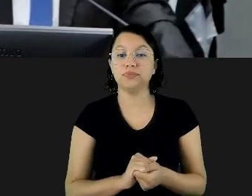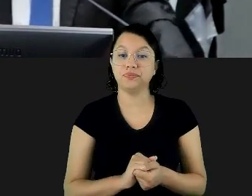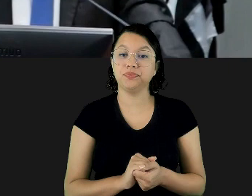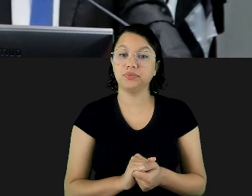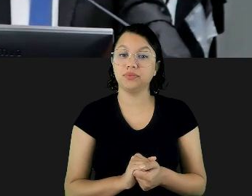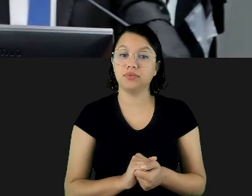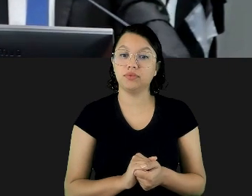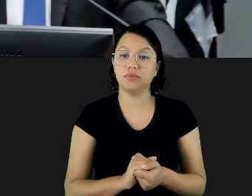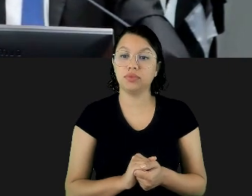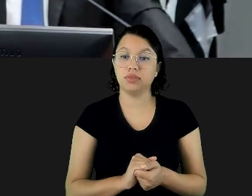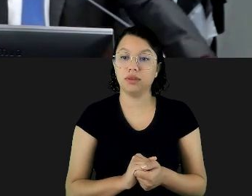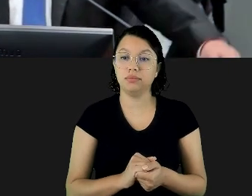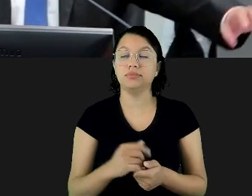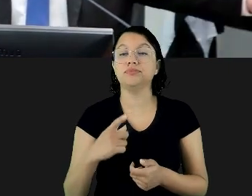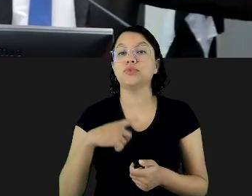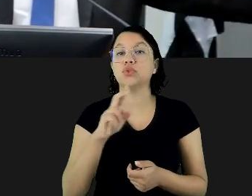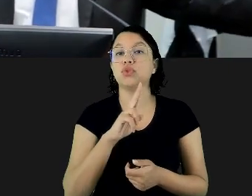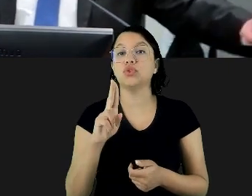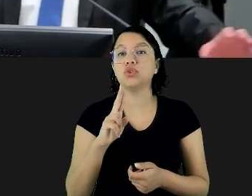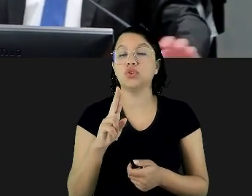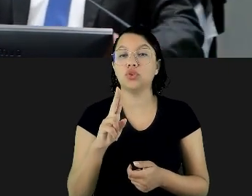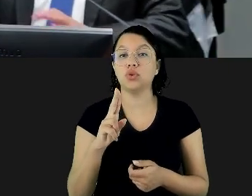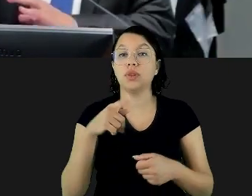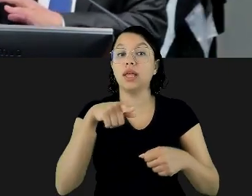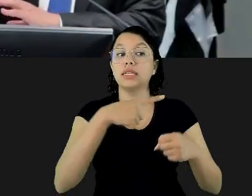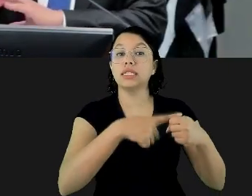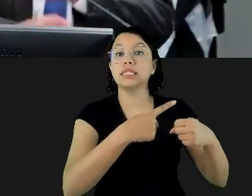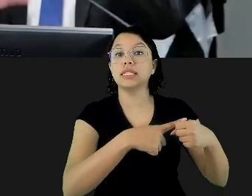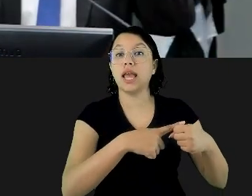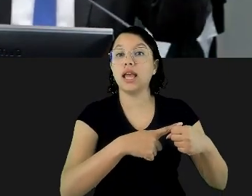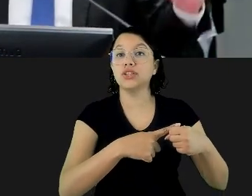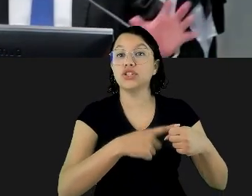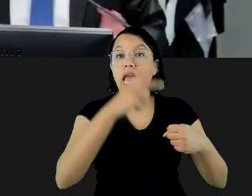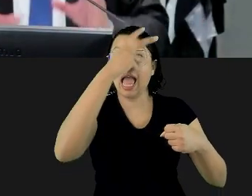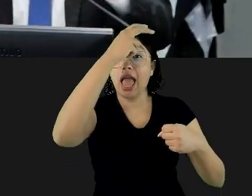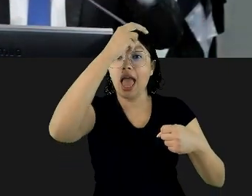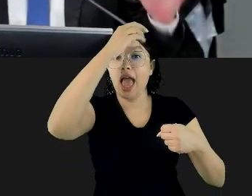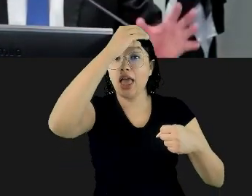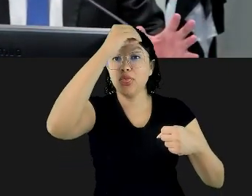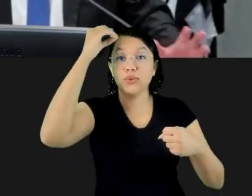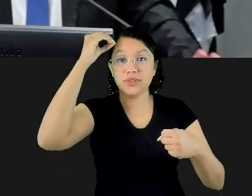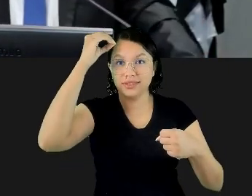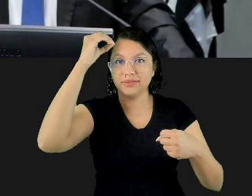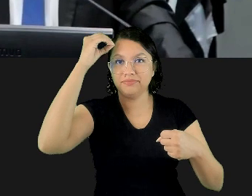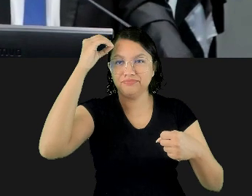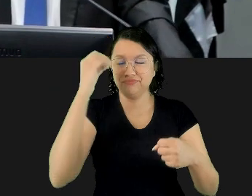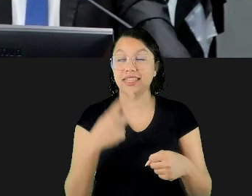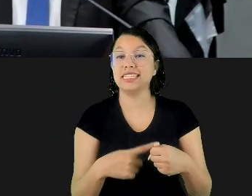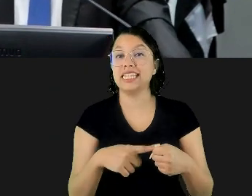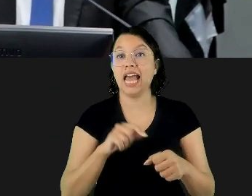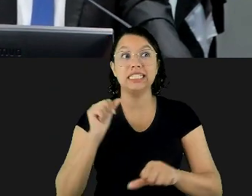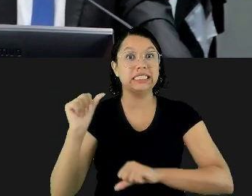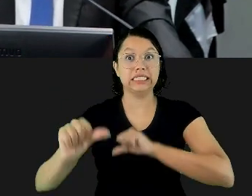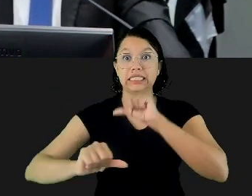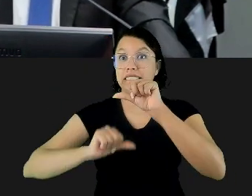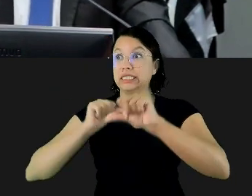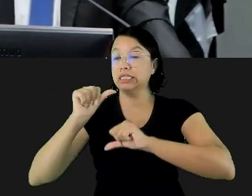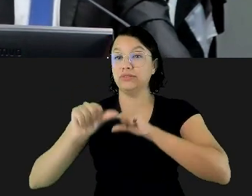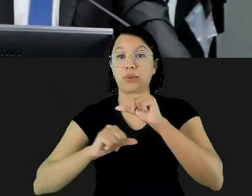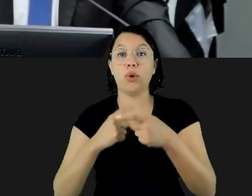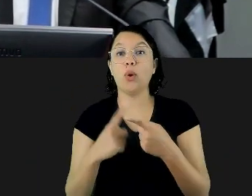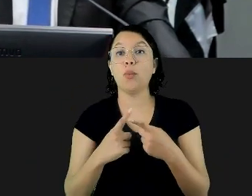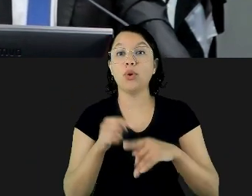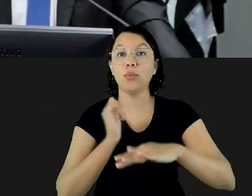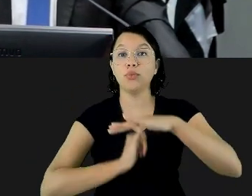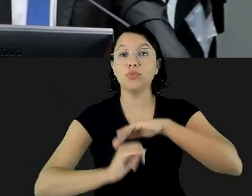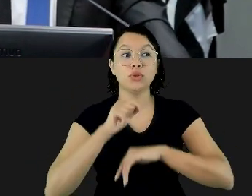Inocência. A cidade já se transformou de um tanto, porque os investimentos que estão indo para